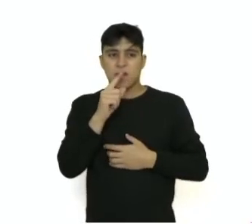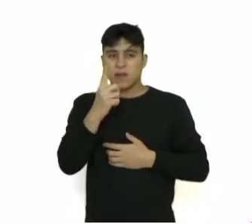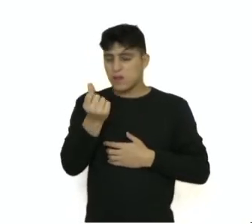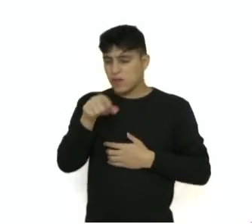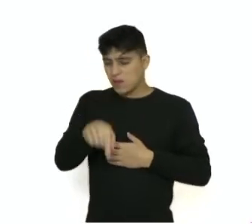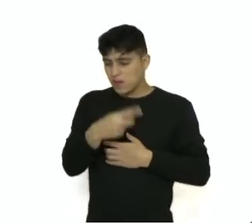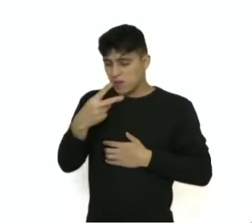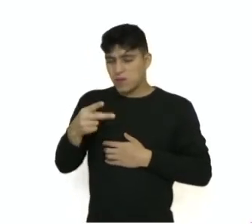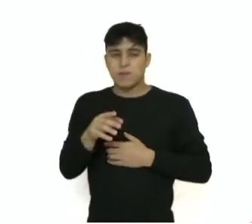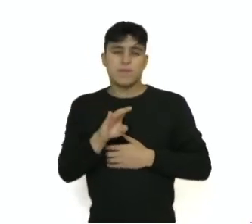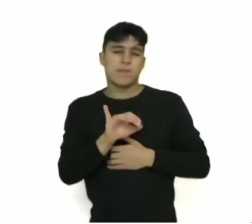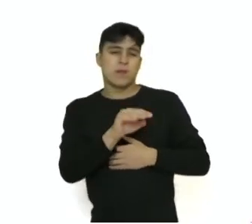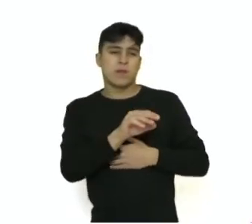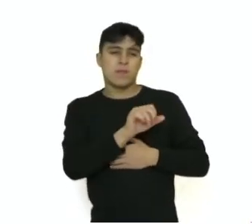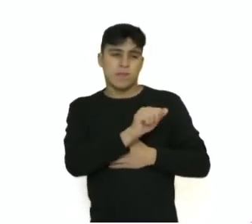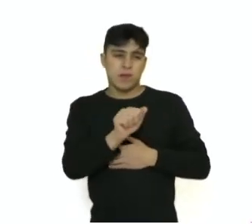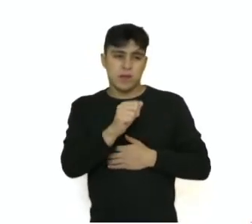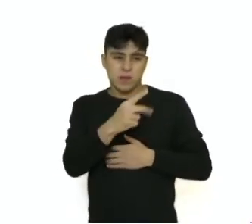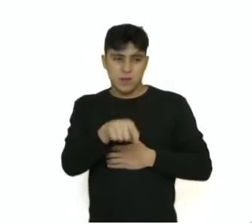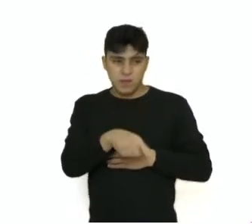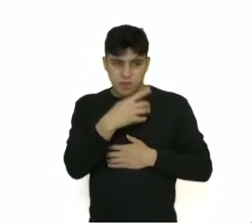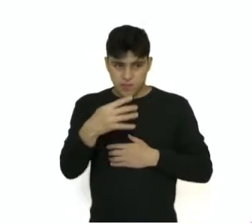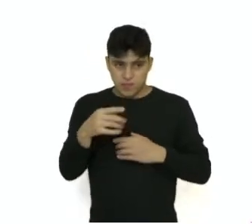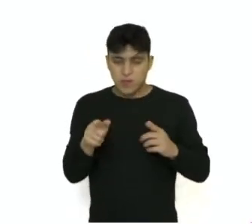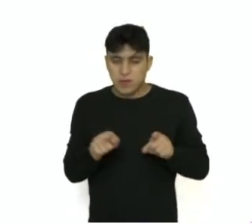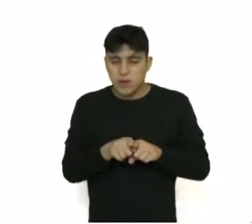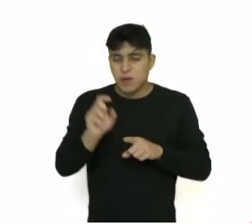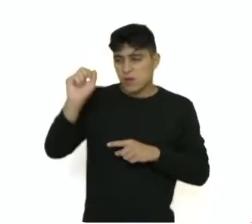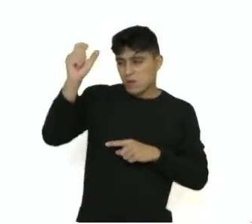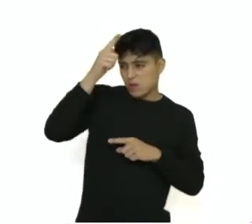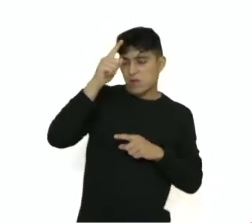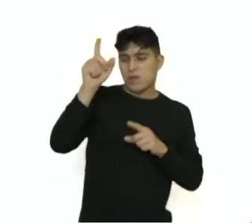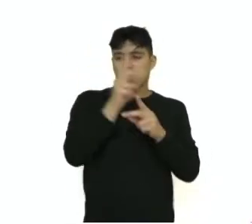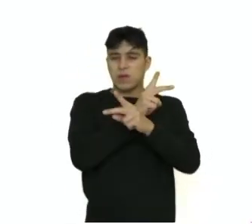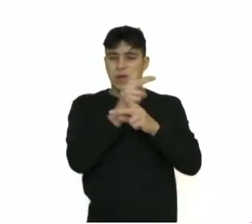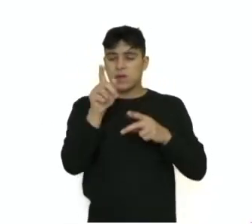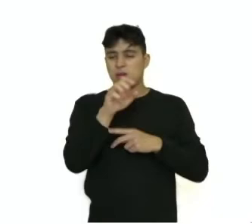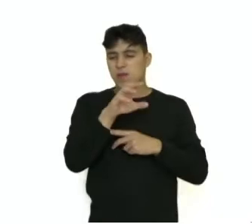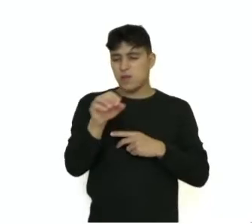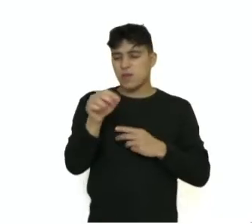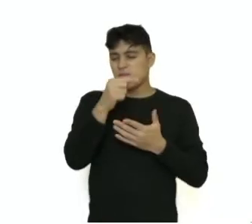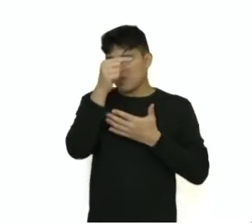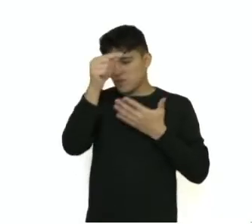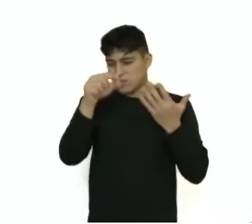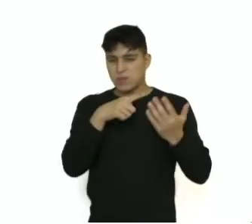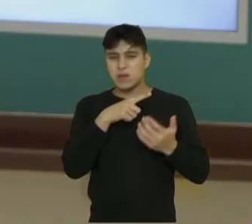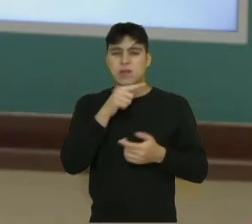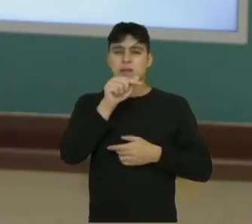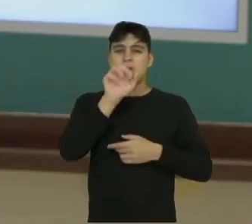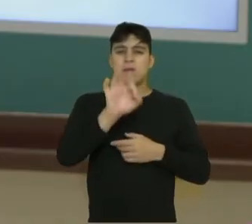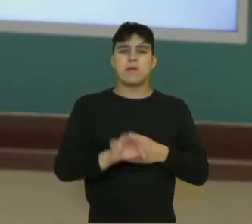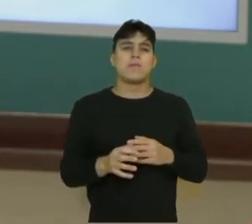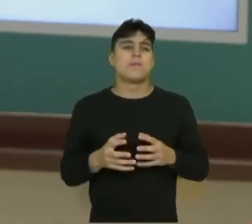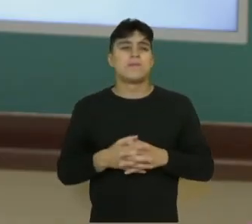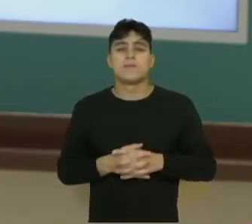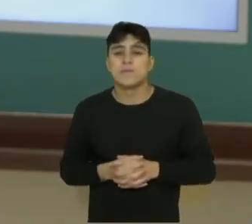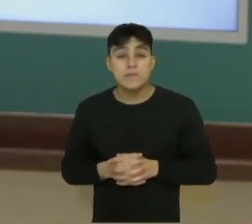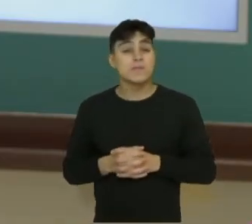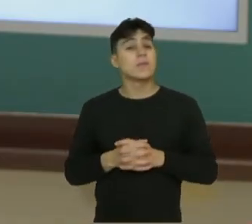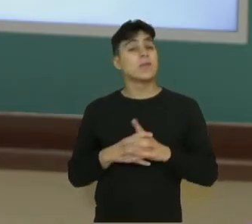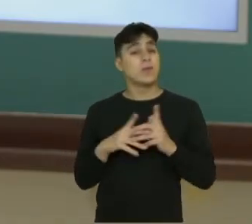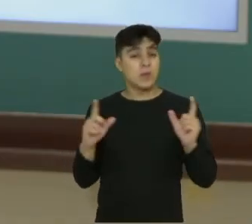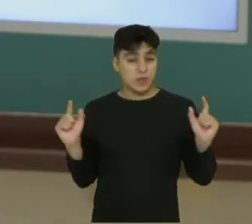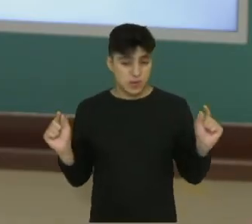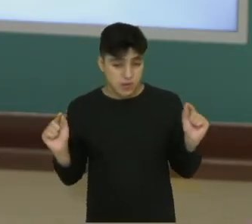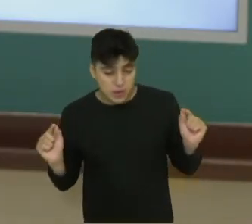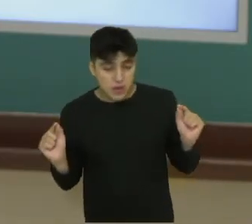16,2%. De biomassa, em torno de 2,4%. Solar, eólica, geotérmica, maré motriz e outras, em torno de 7%. Então veja que